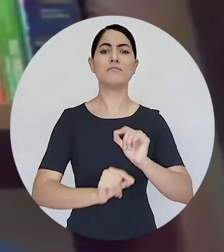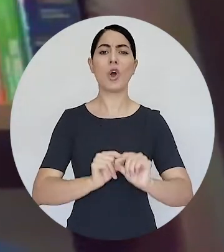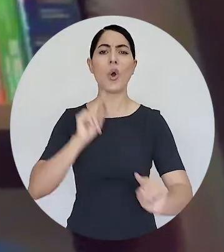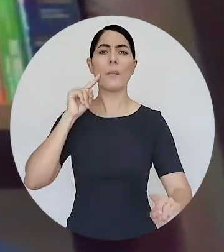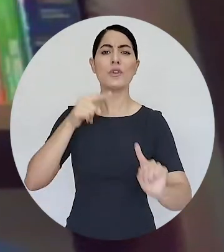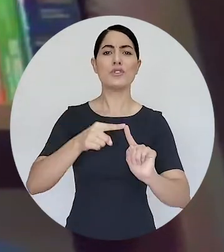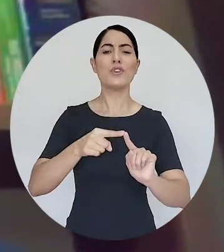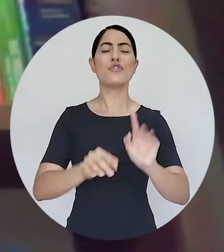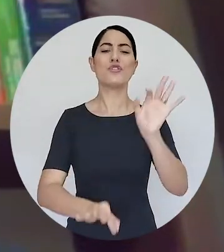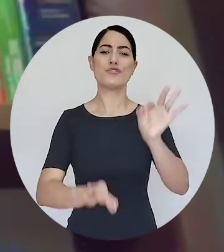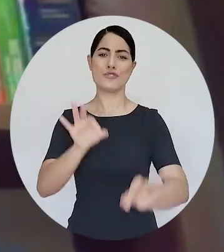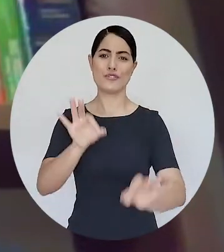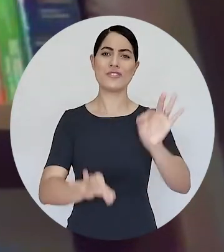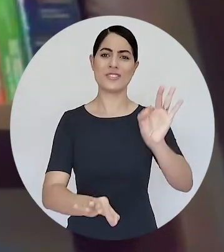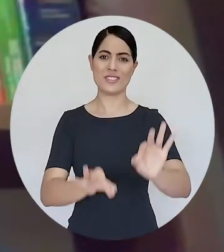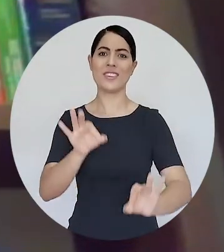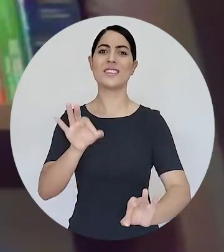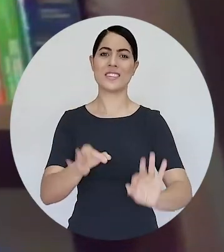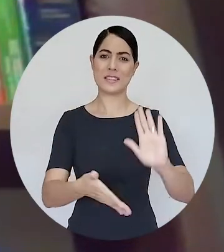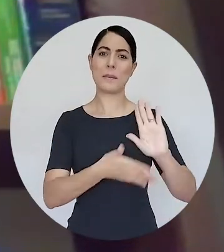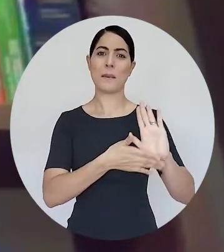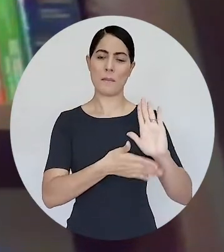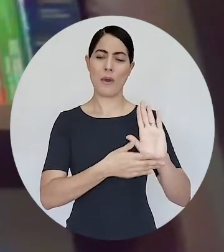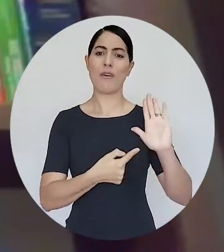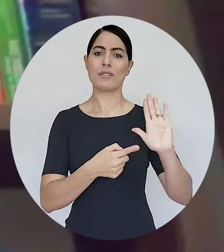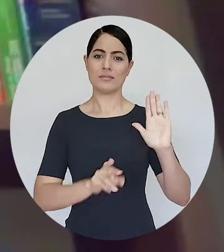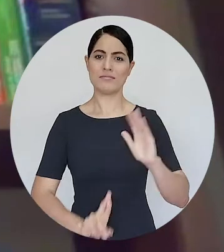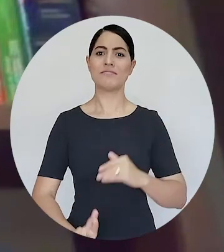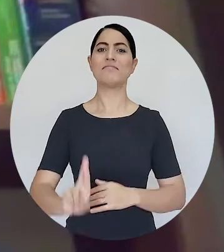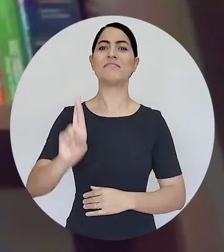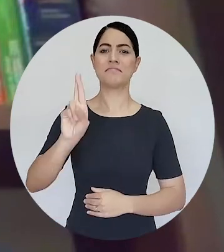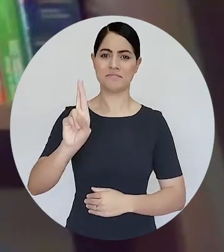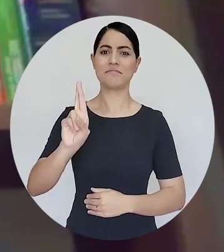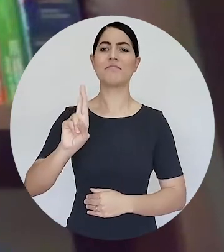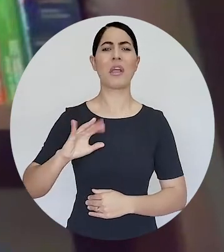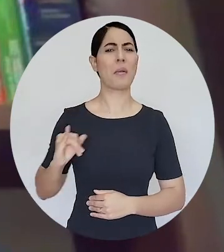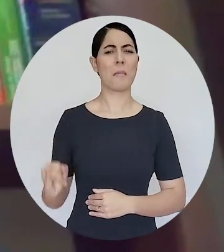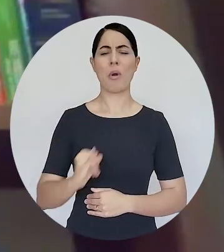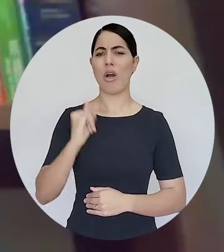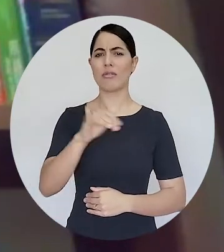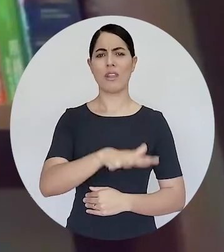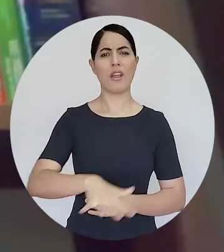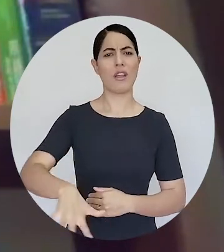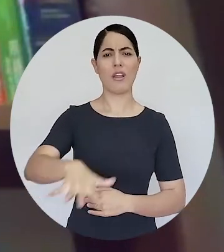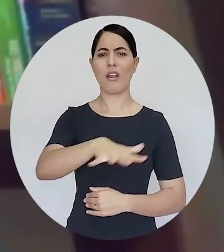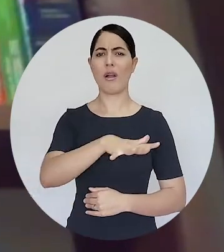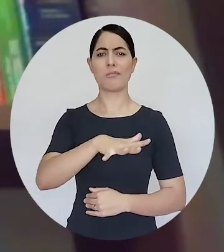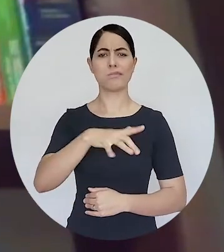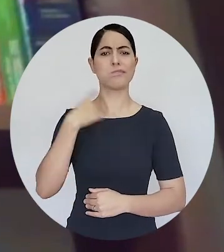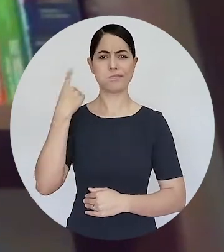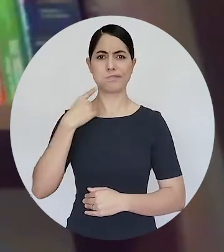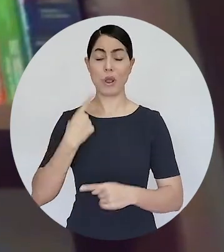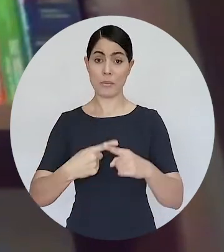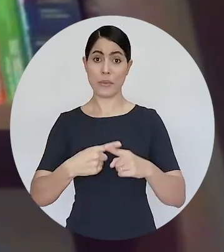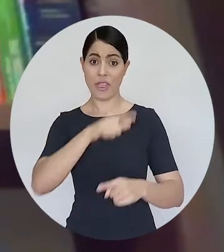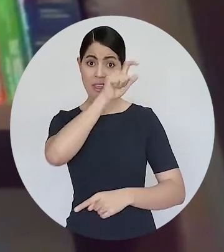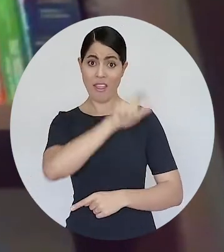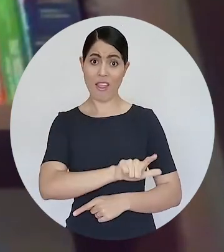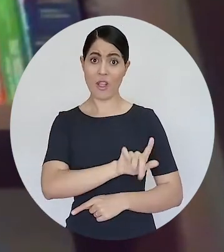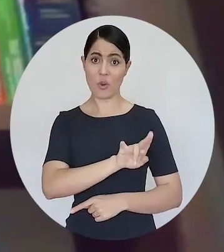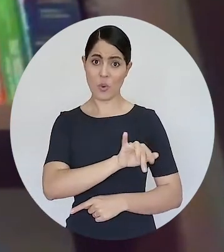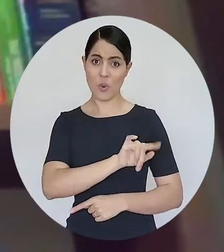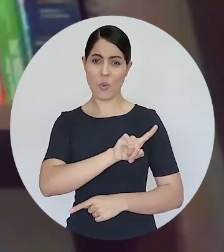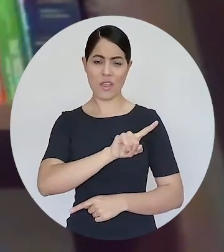de justiça com esse excelente e representante da nossa classe, grande advogado,